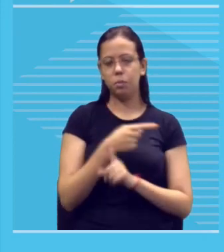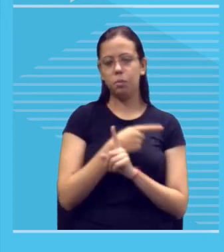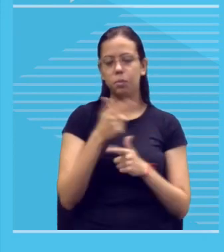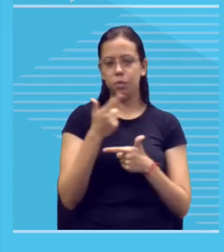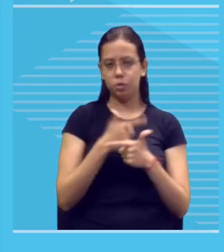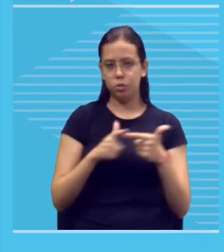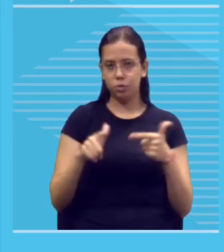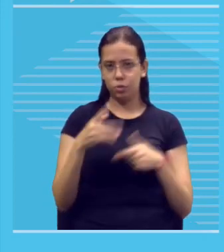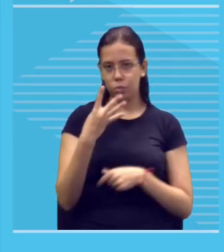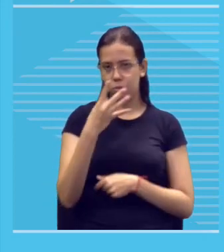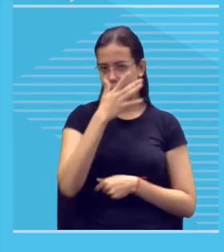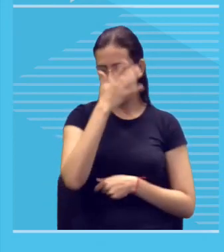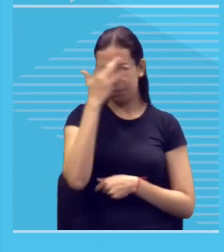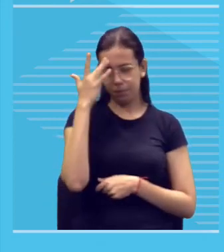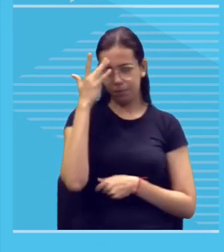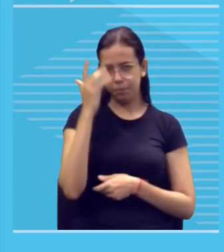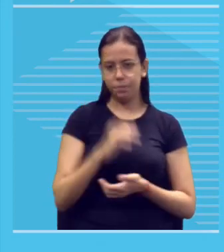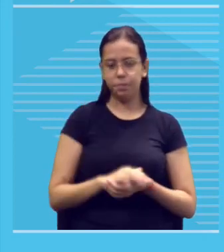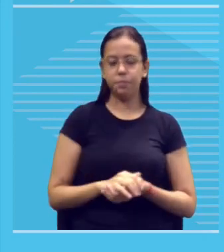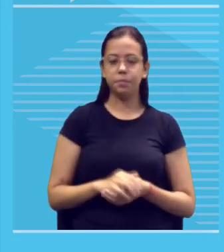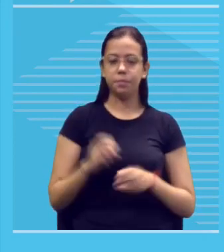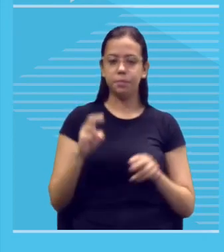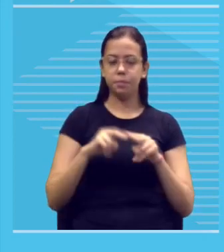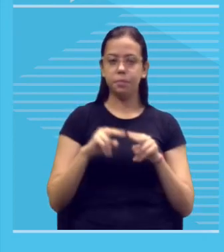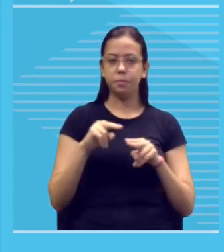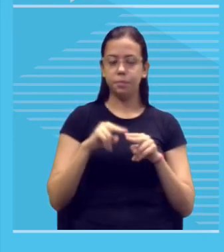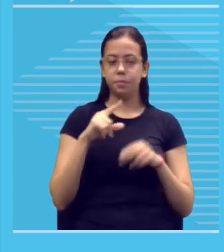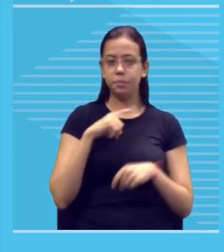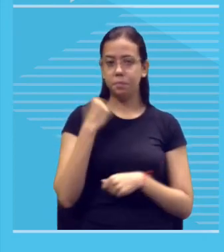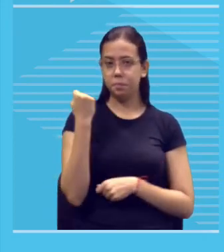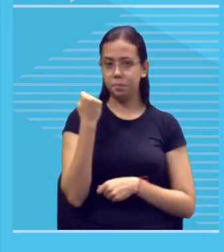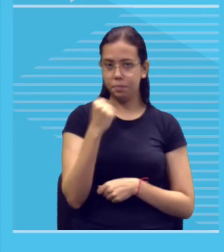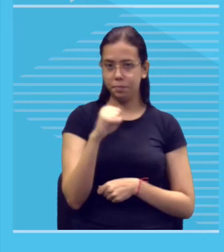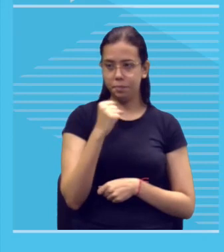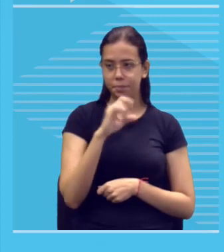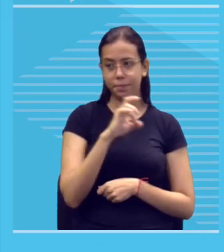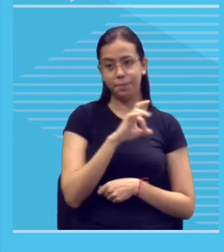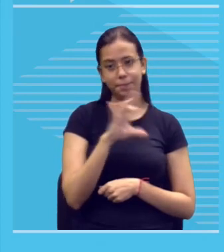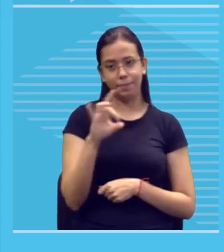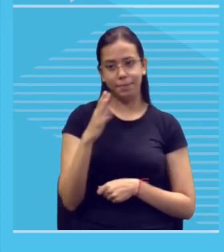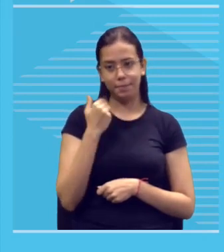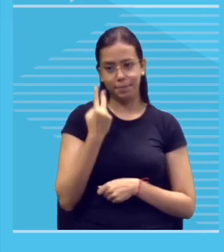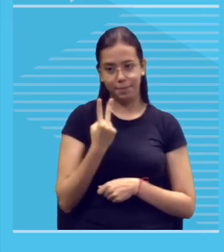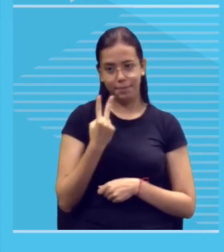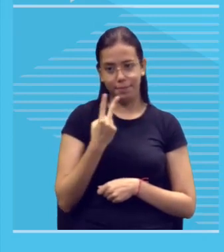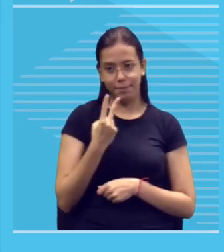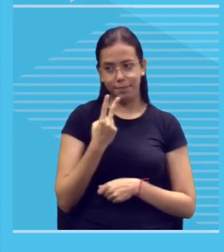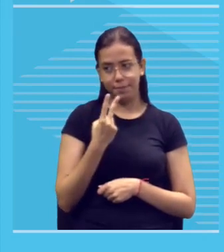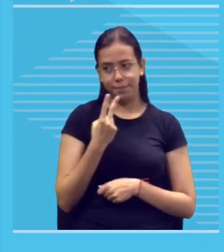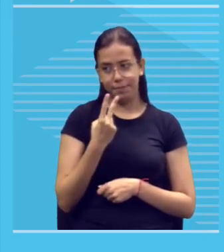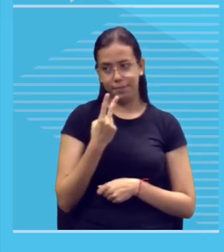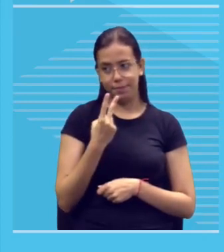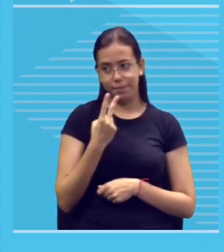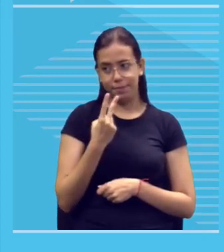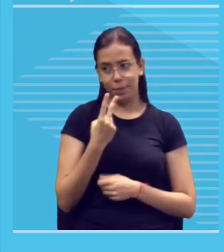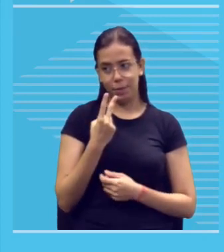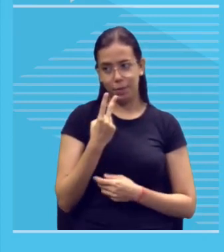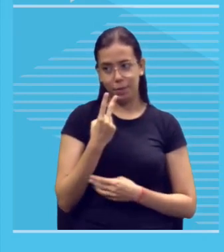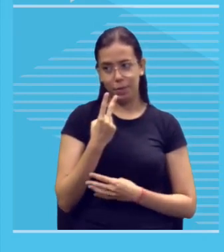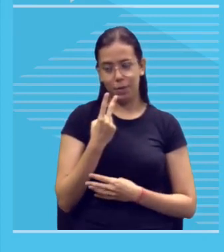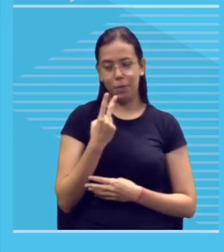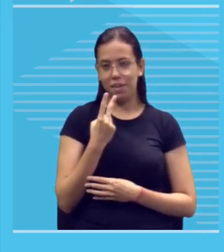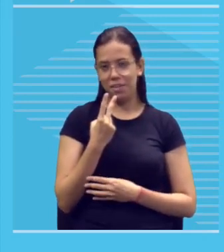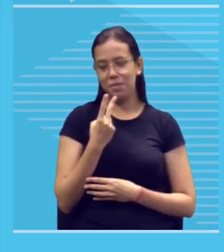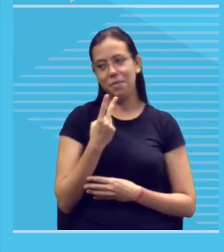Cada um na pizza G Vem oito pedaços né Cada um come dois não é isso então